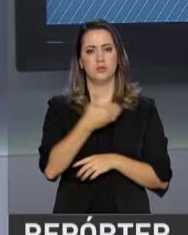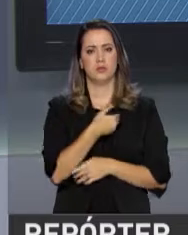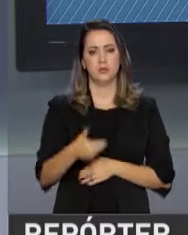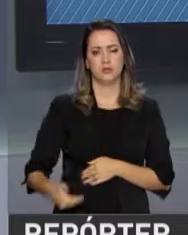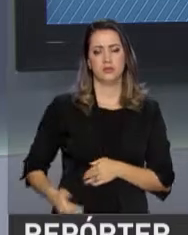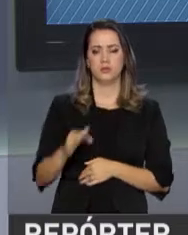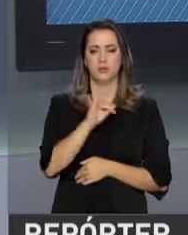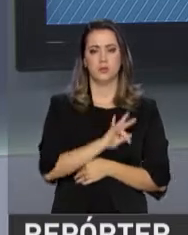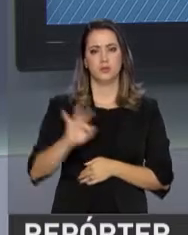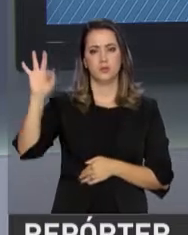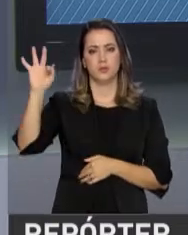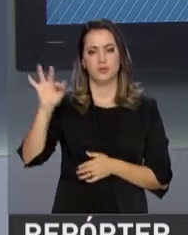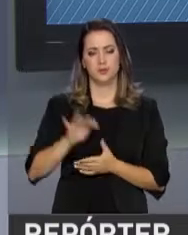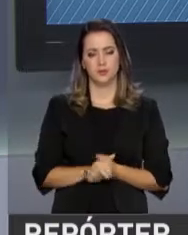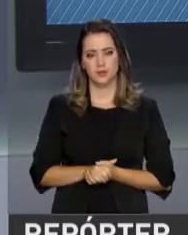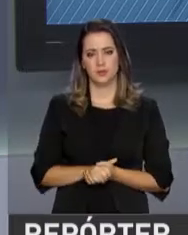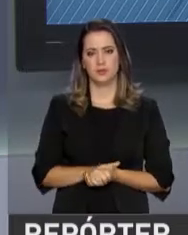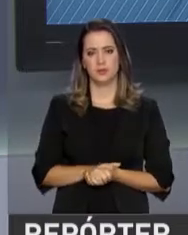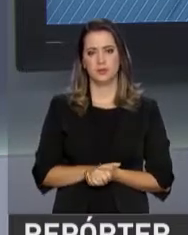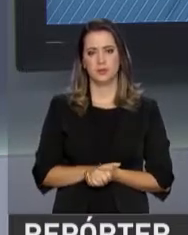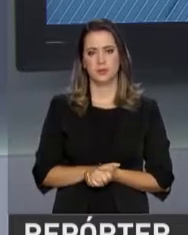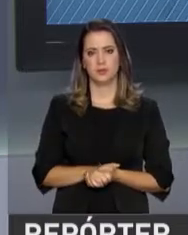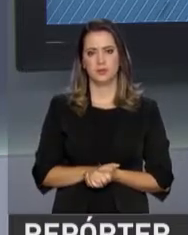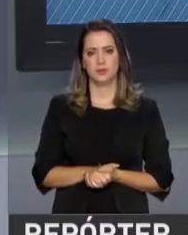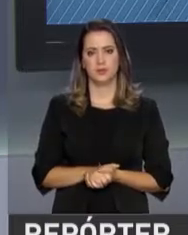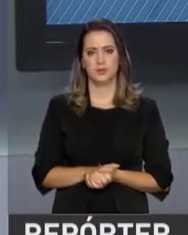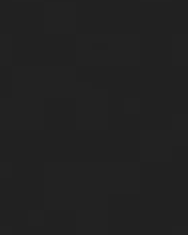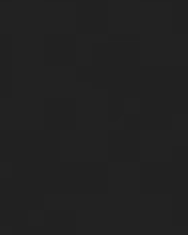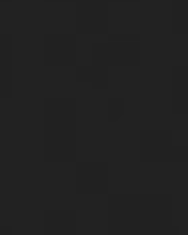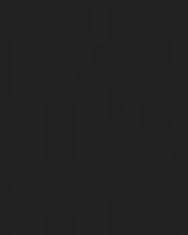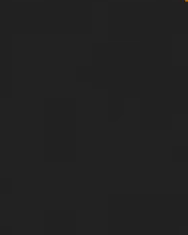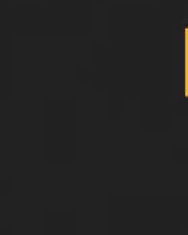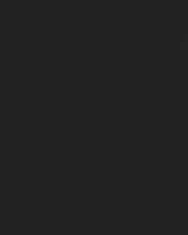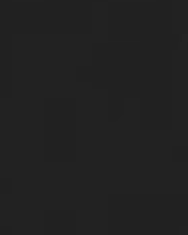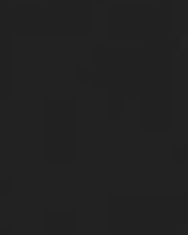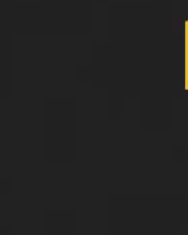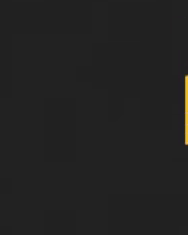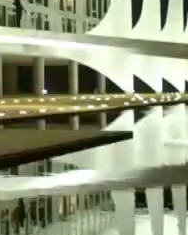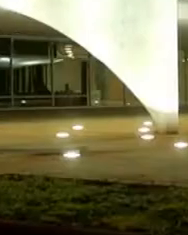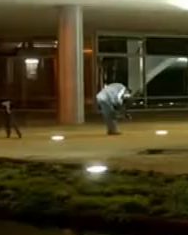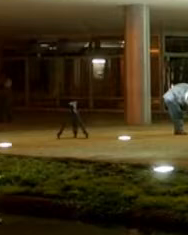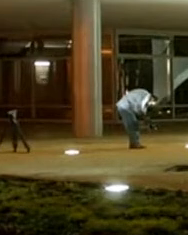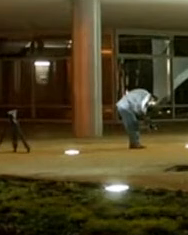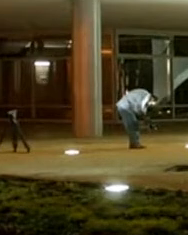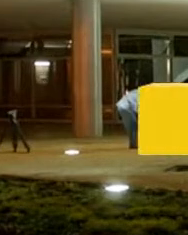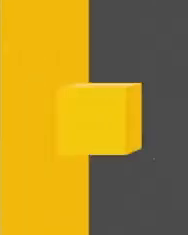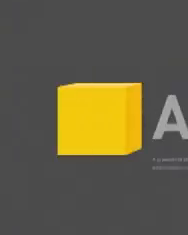gente aqui na NBR, a TV do Governo Federal.